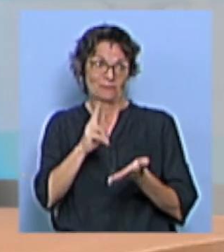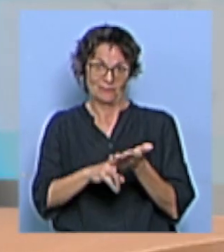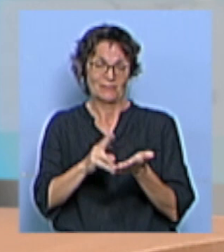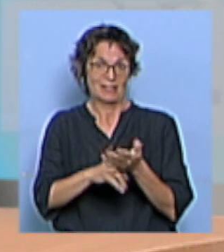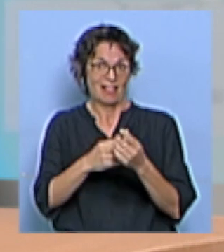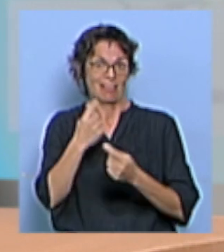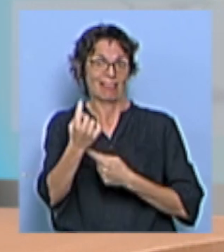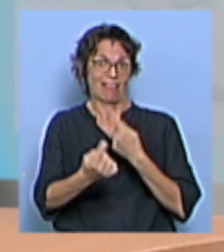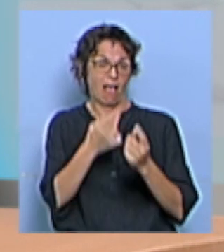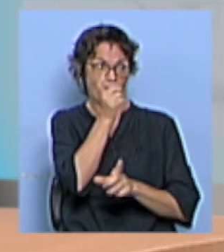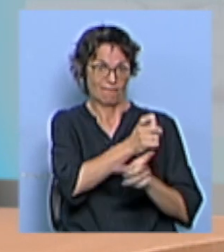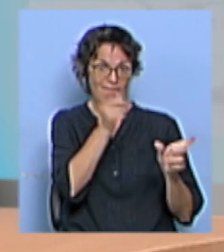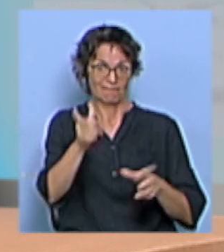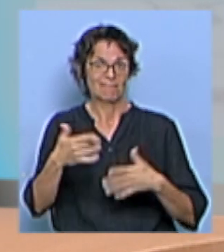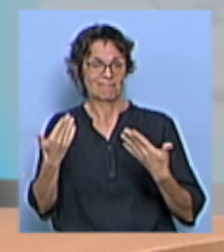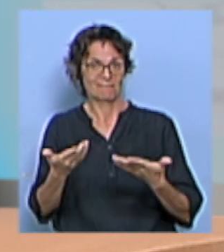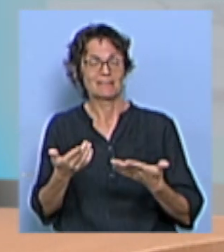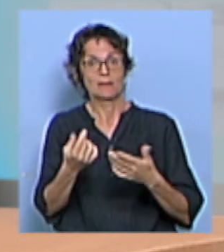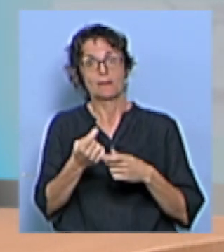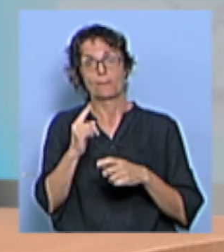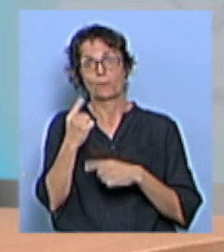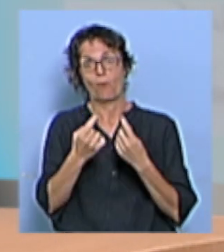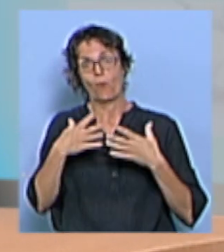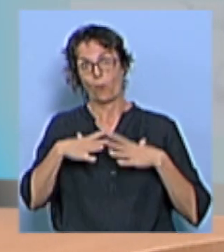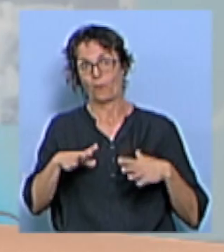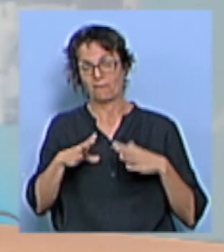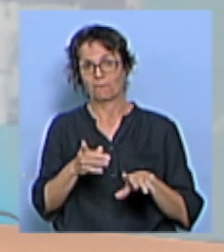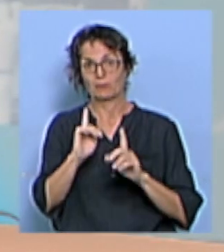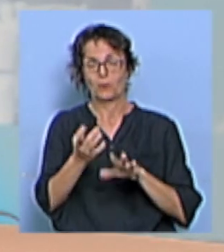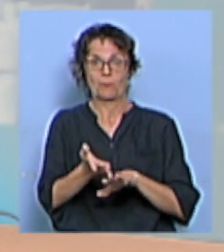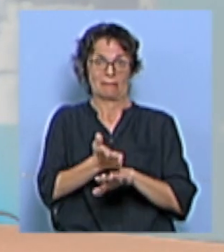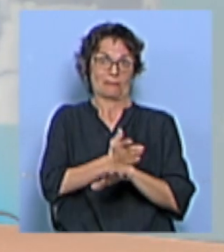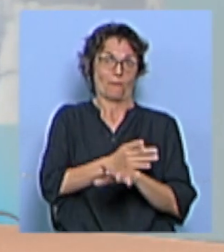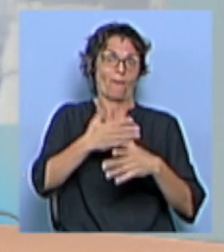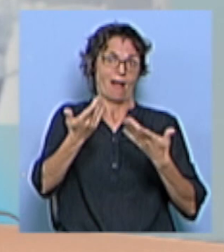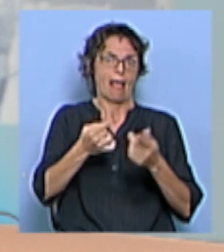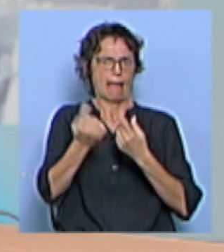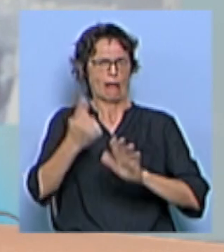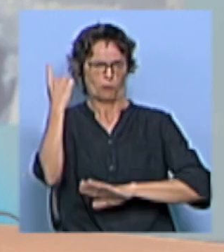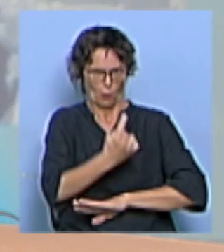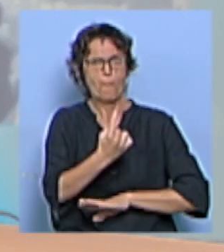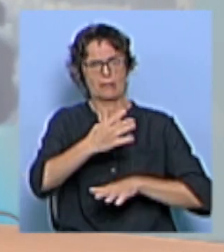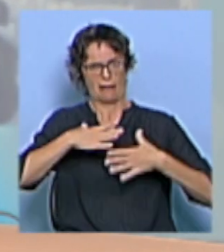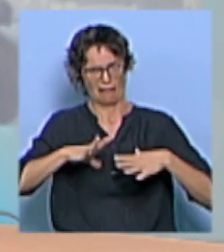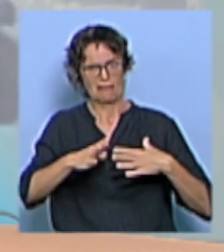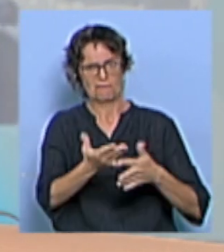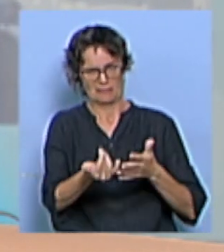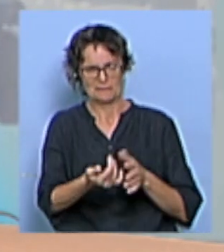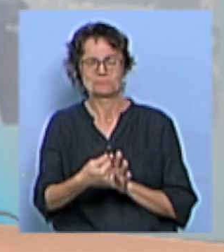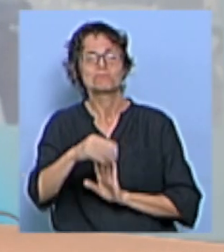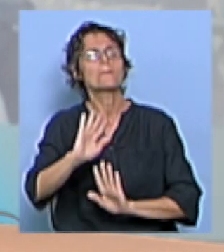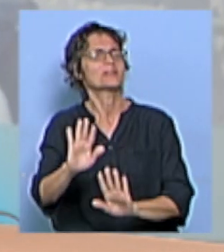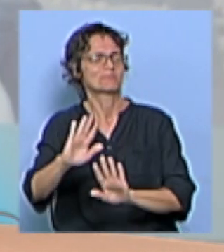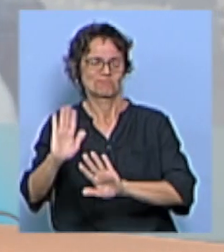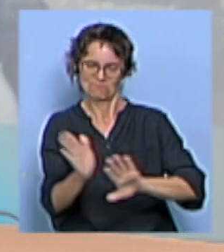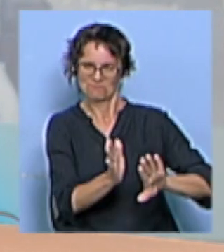cedo foram exato, impostas. Mas admitamos que muitos ainda usufruem delas por estes dias. Ia-lhe sugerir...